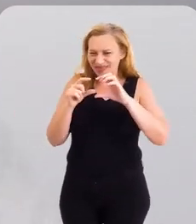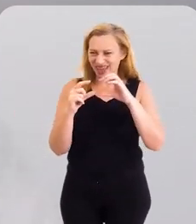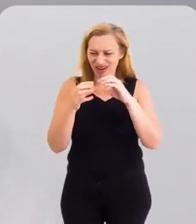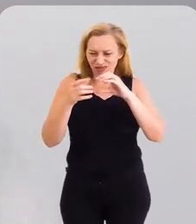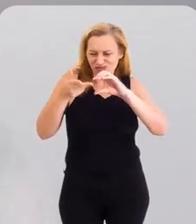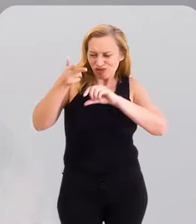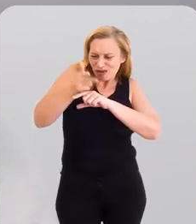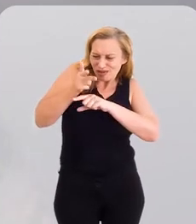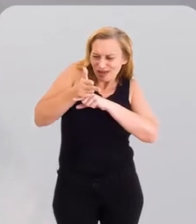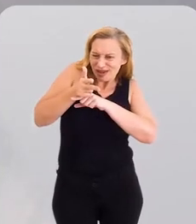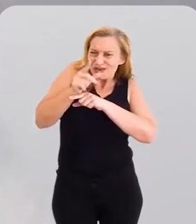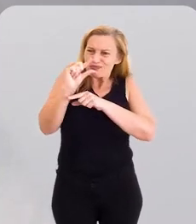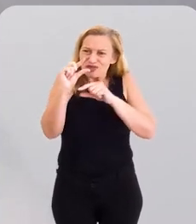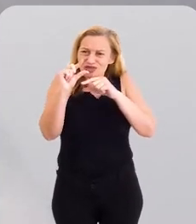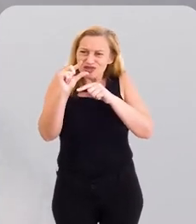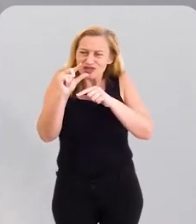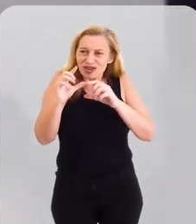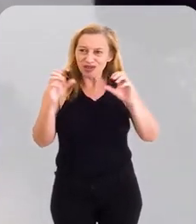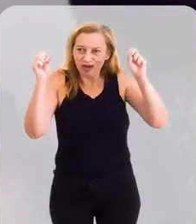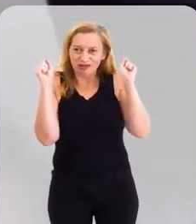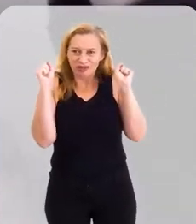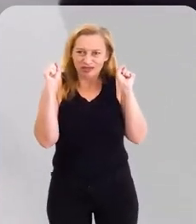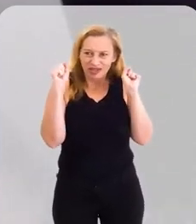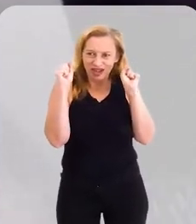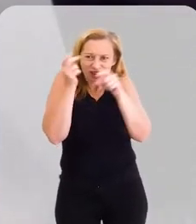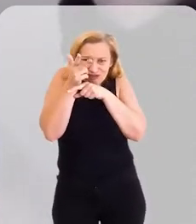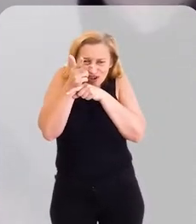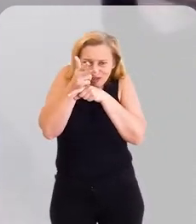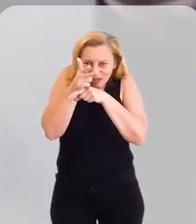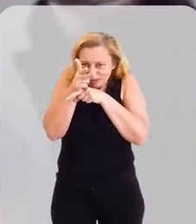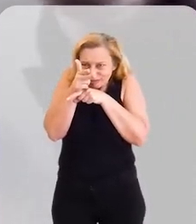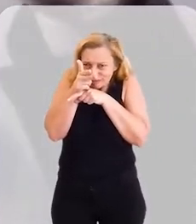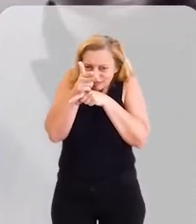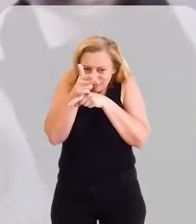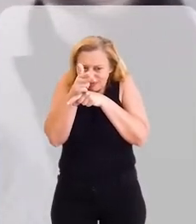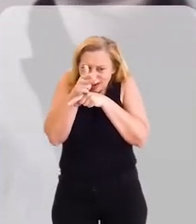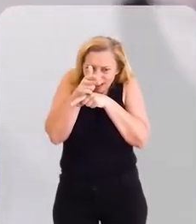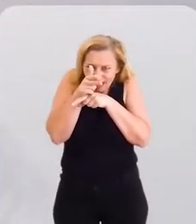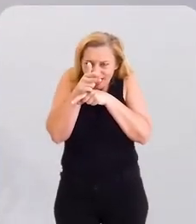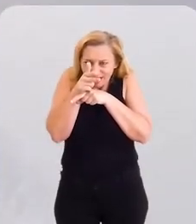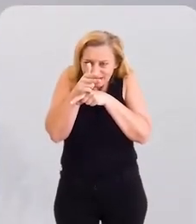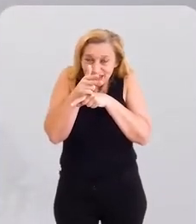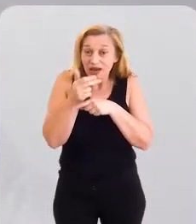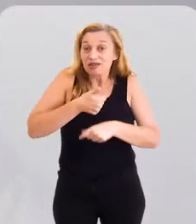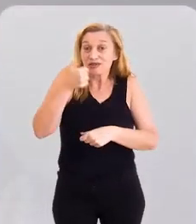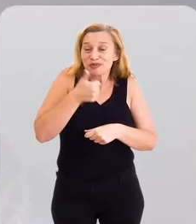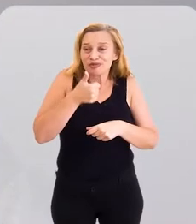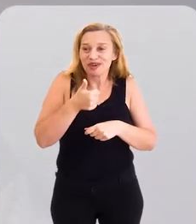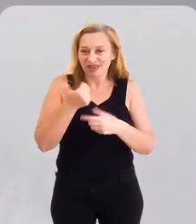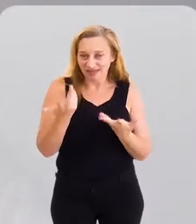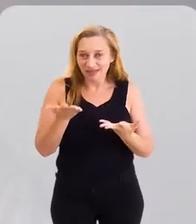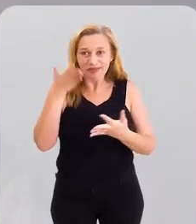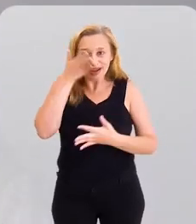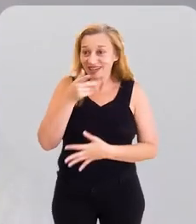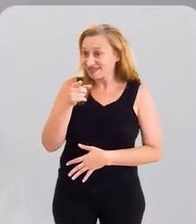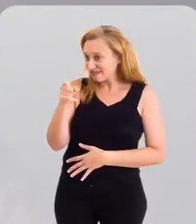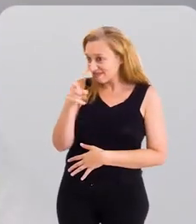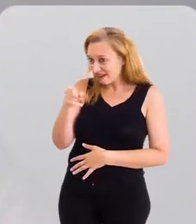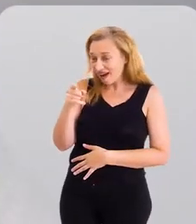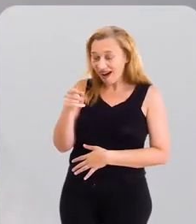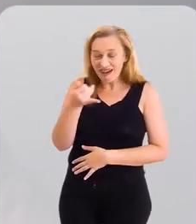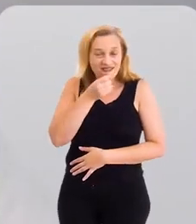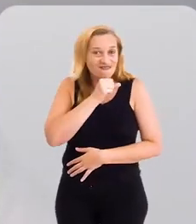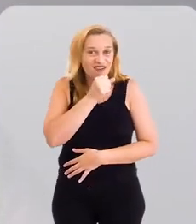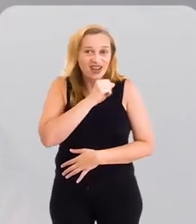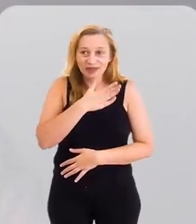tinha era uma câmera pequena, não tinha um tripé. Ela colocava os cotovelos sobre a mesa e equilibrava a câmera. Essas primeiras palestras ainda estão lá, por